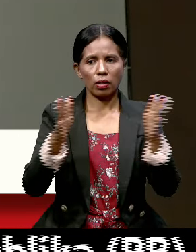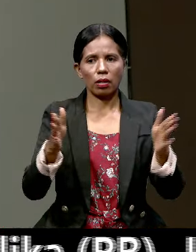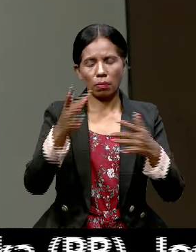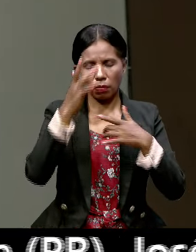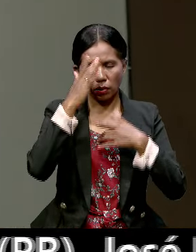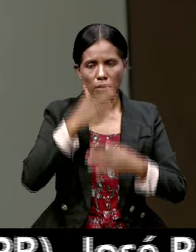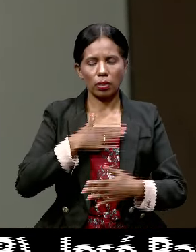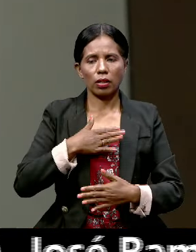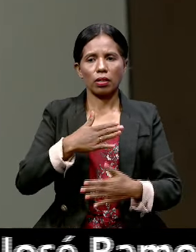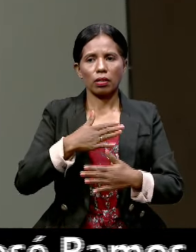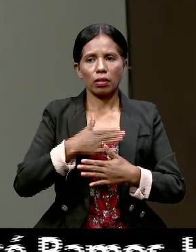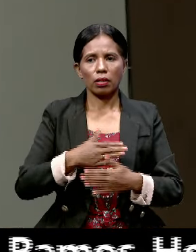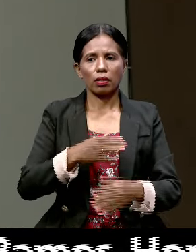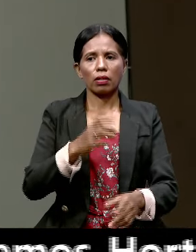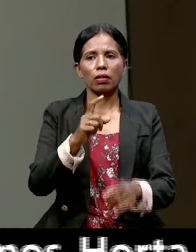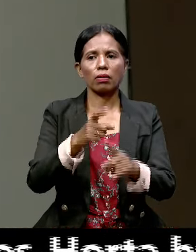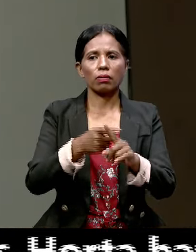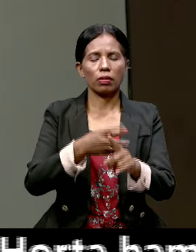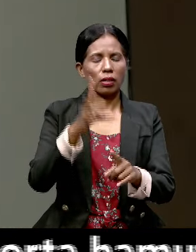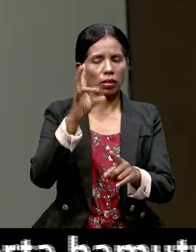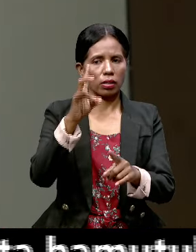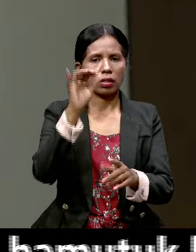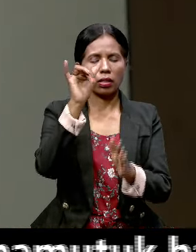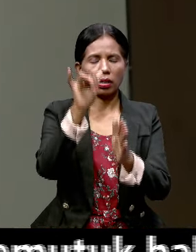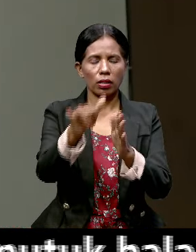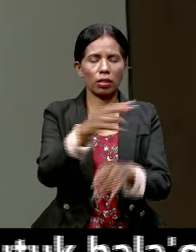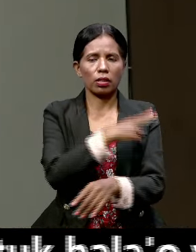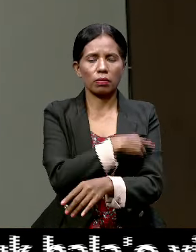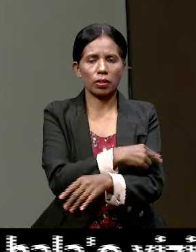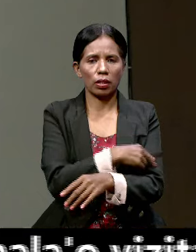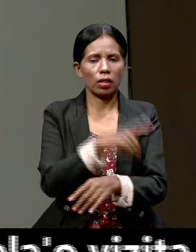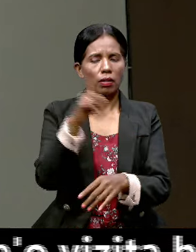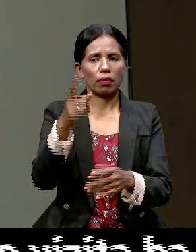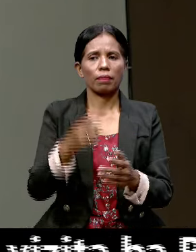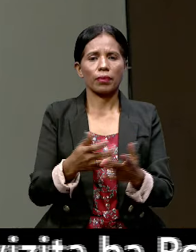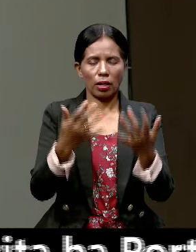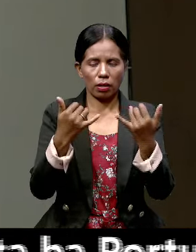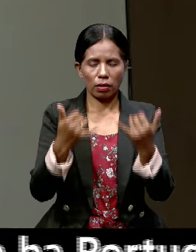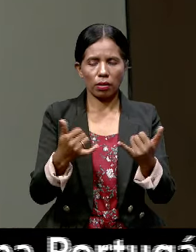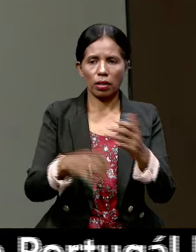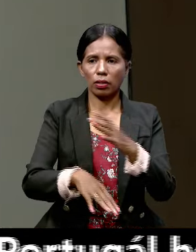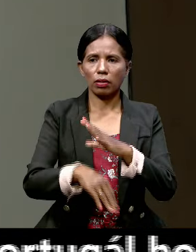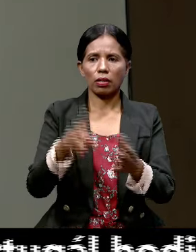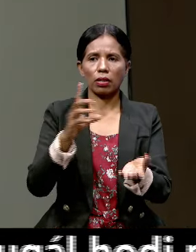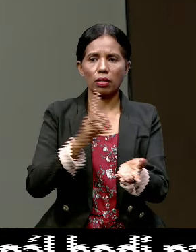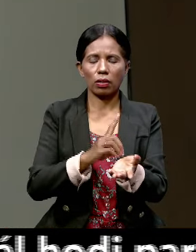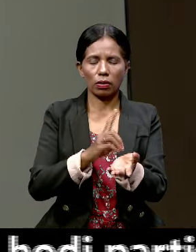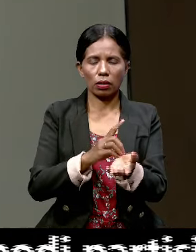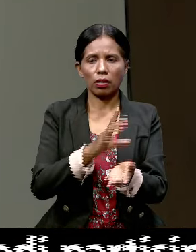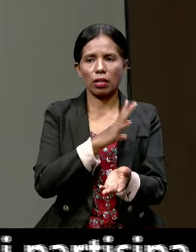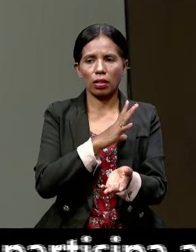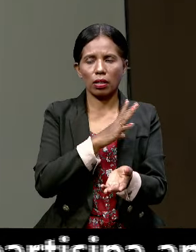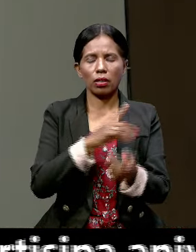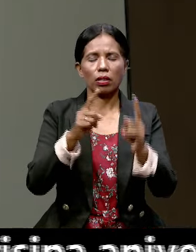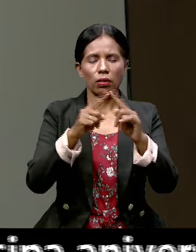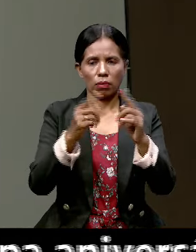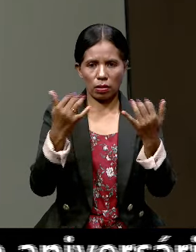is maksud sardet mabe kuaze fulang hitona ni hela hospital na ba i agora ni atu sai dotor yang hengla to